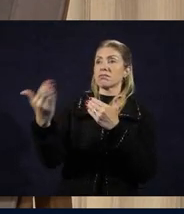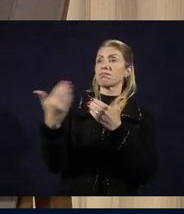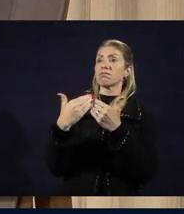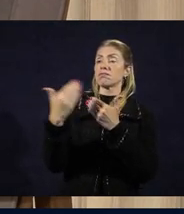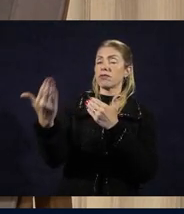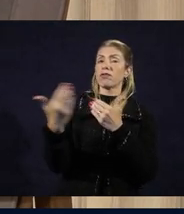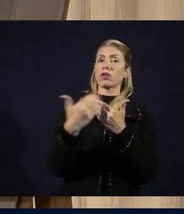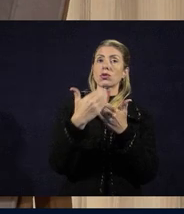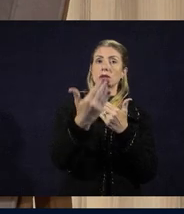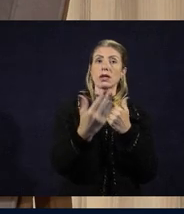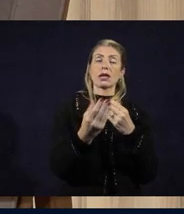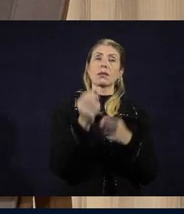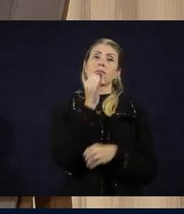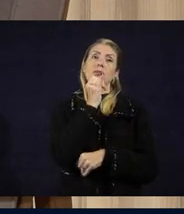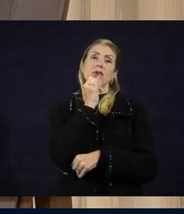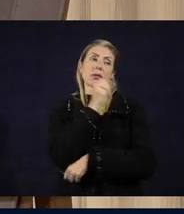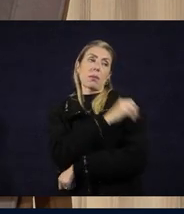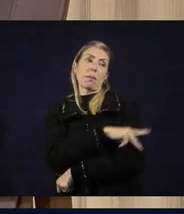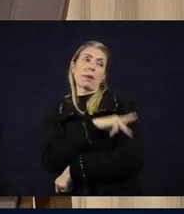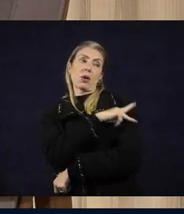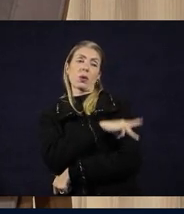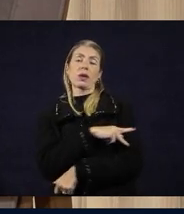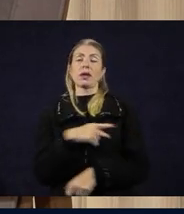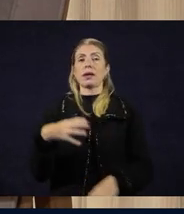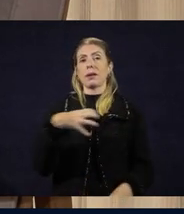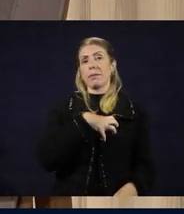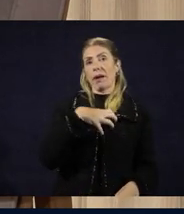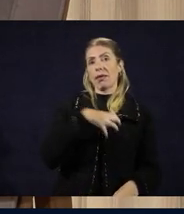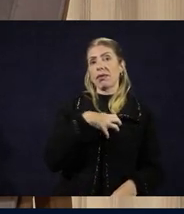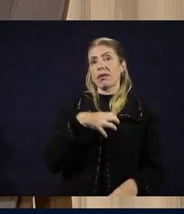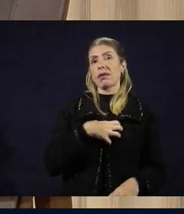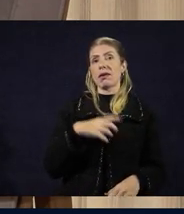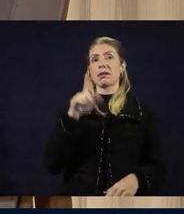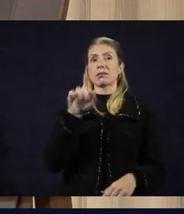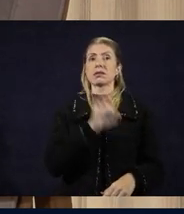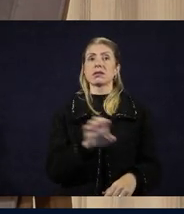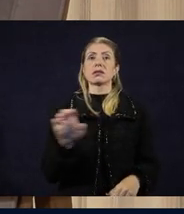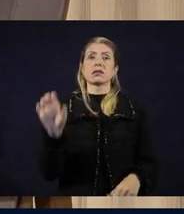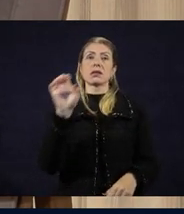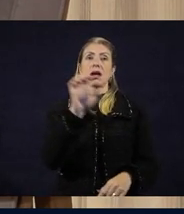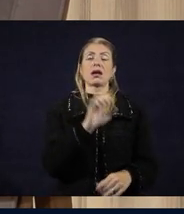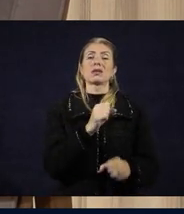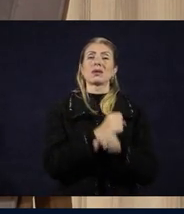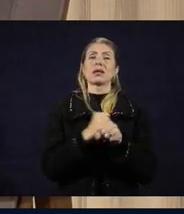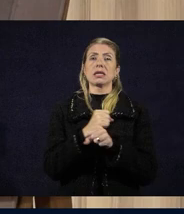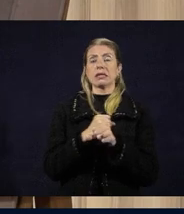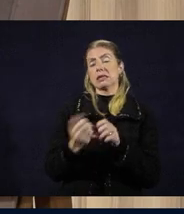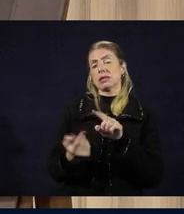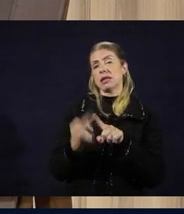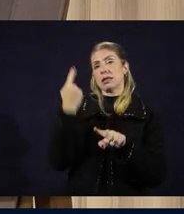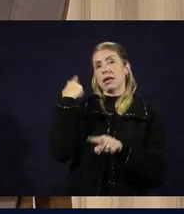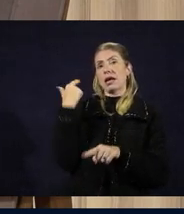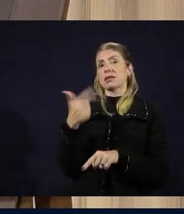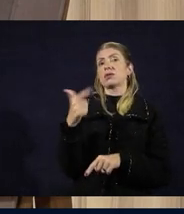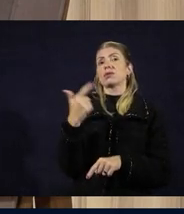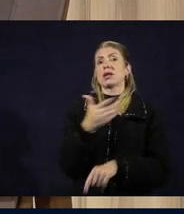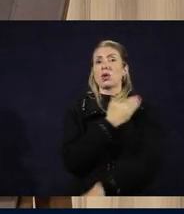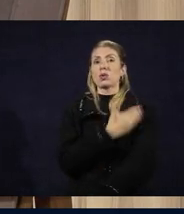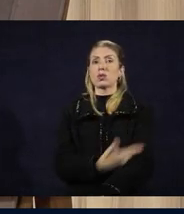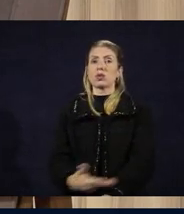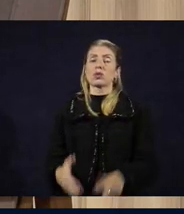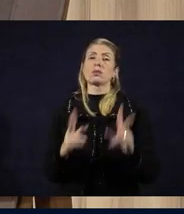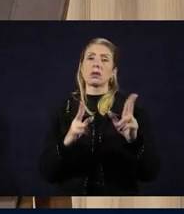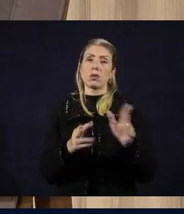estamos falando de Piauí Bahia enfim estados que há anos atrás talvez não tinham a mesma tradição queria que